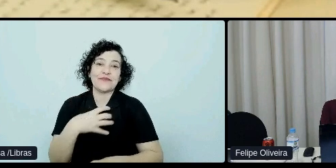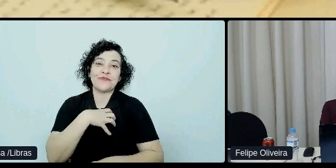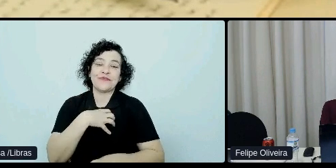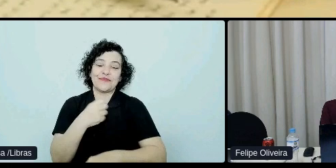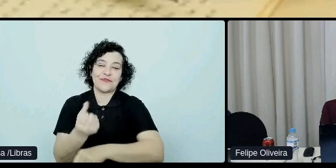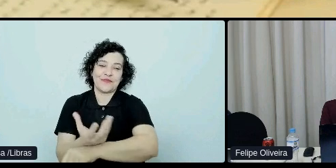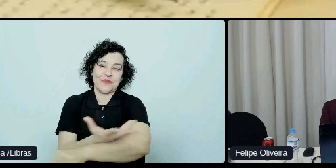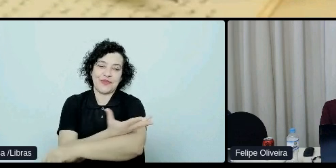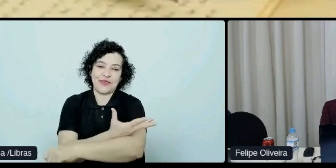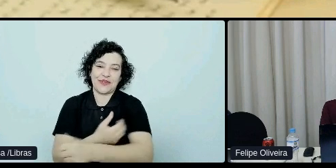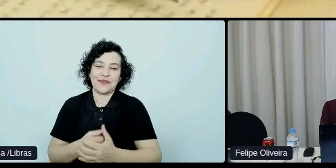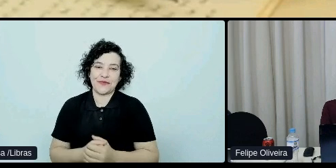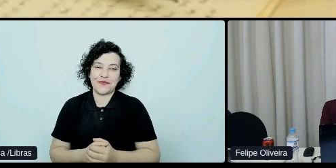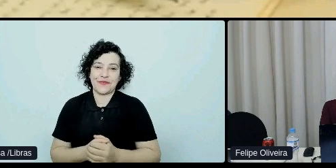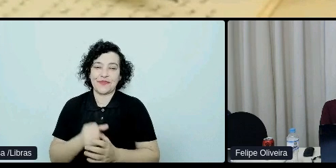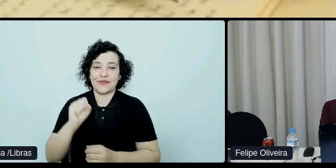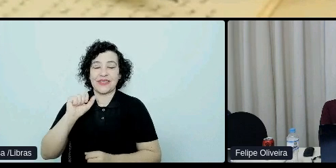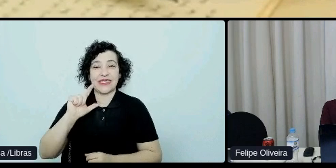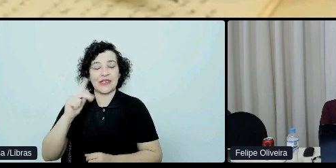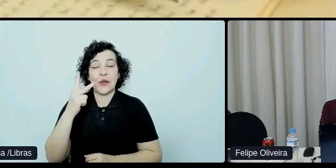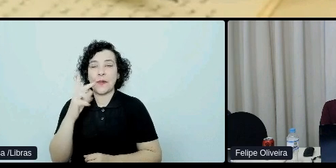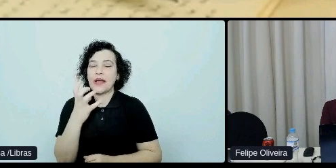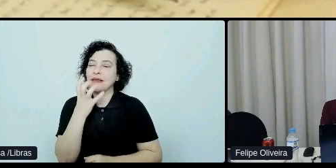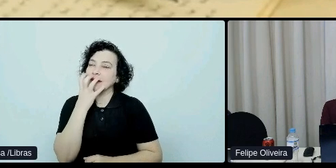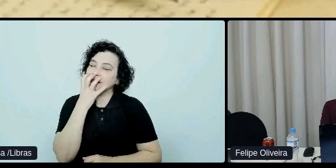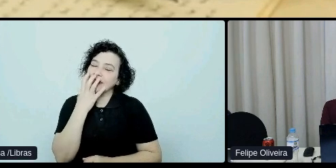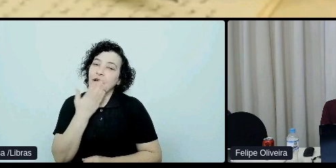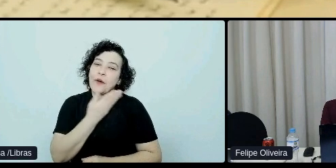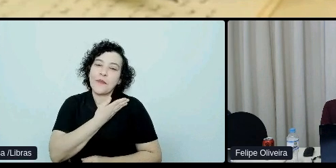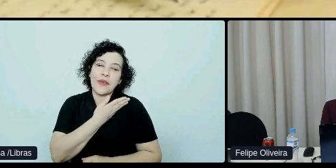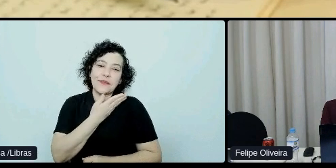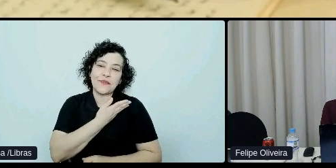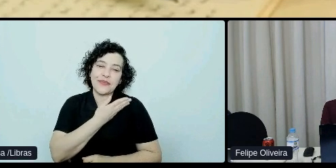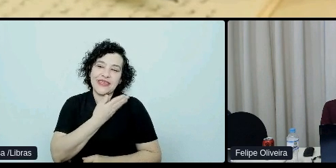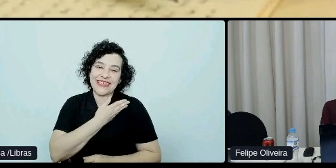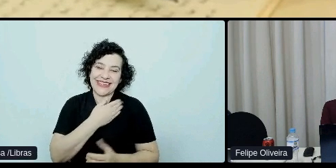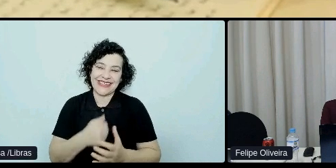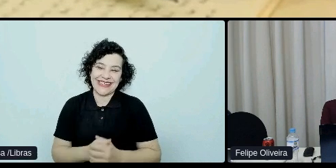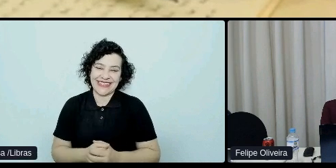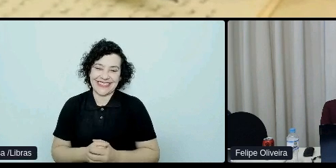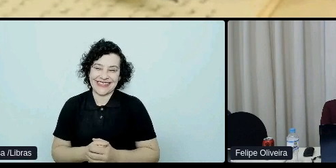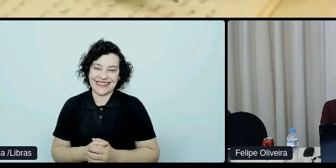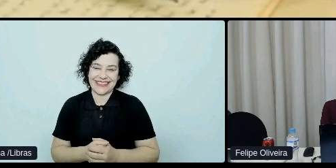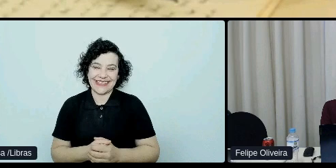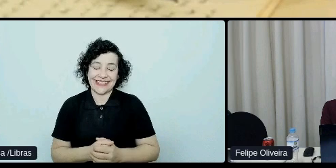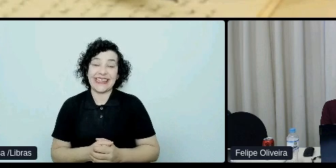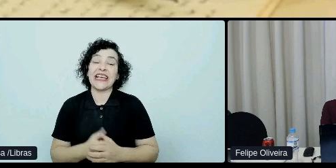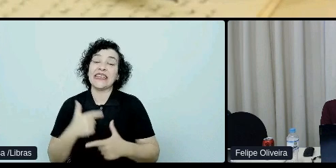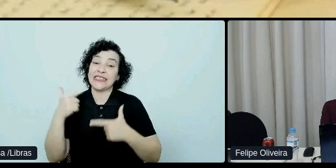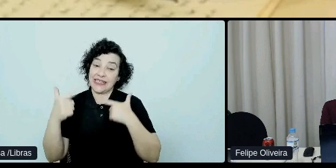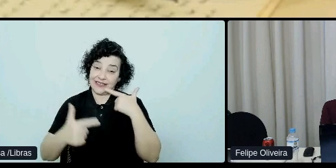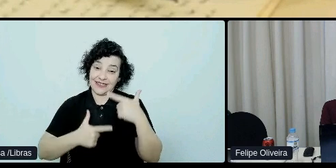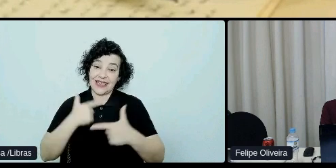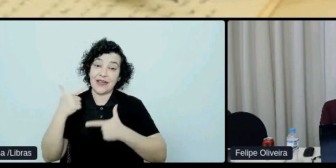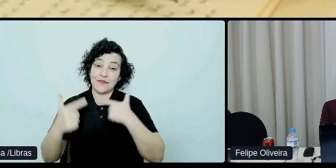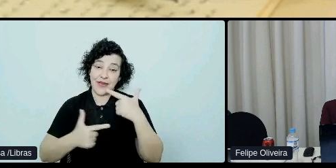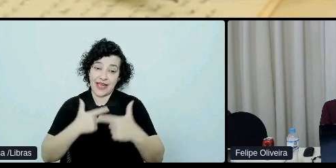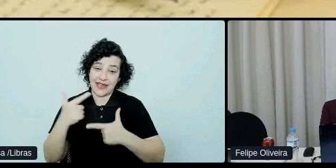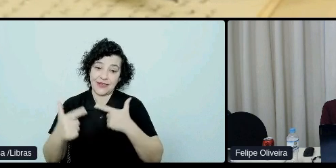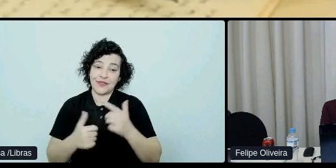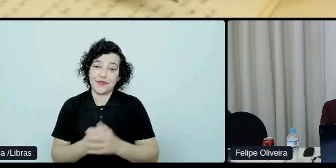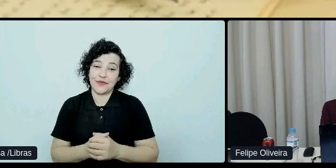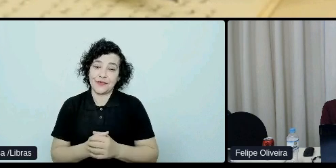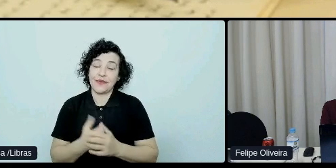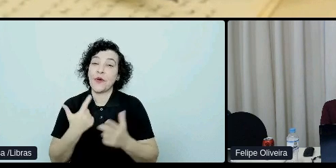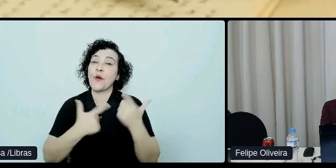que um pet, né? Um apoio emocional, uma amiguinha, é tudo. Dá trabalho tanto quanto